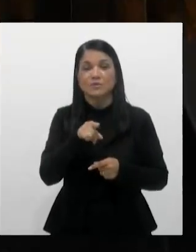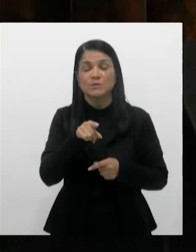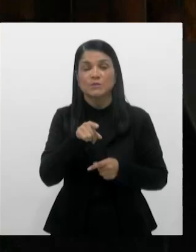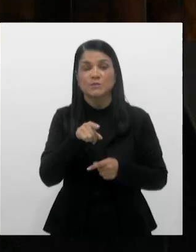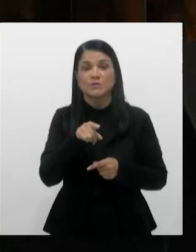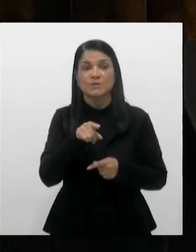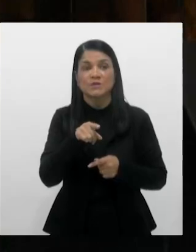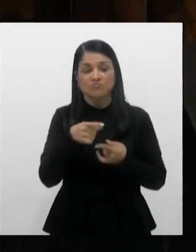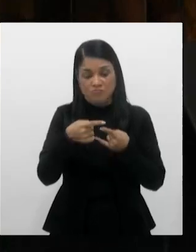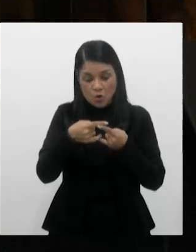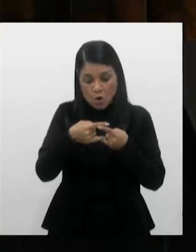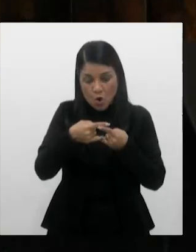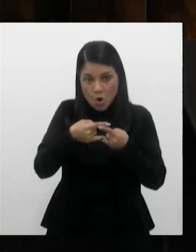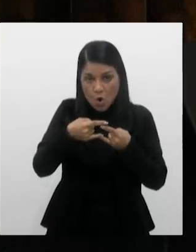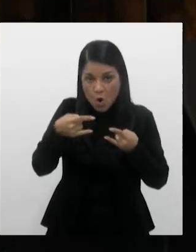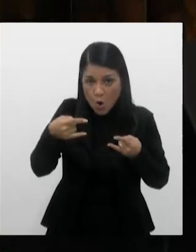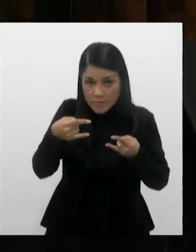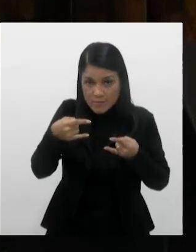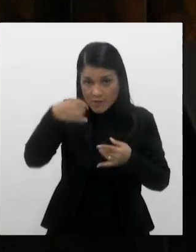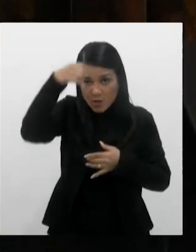132% na taxa de iluminação pública, pô.